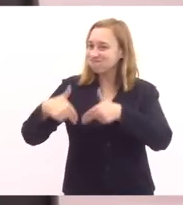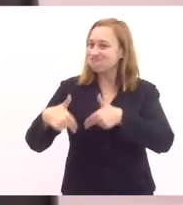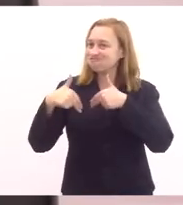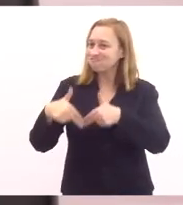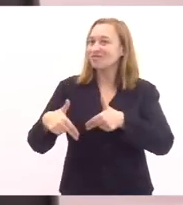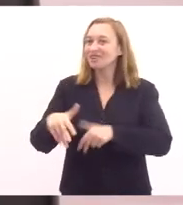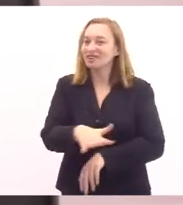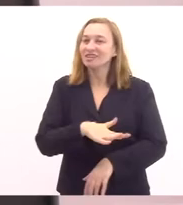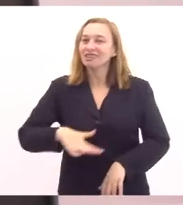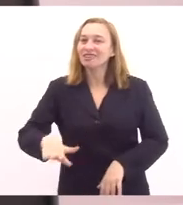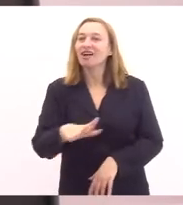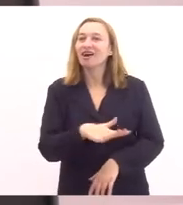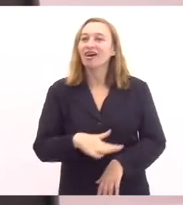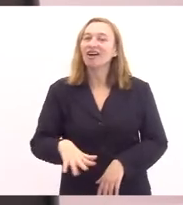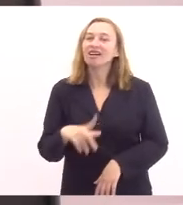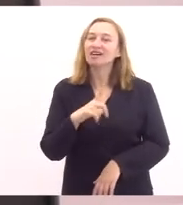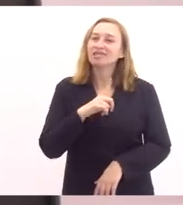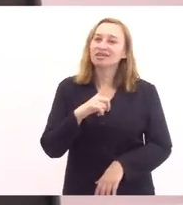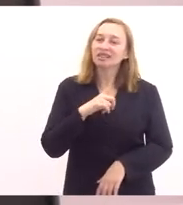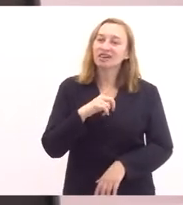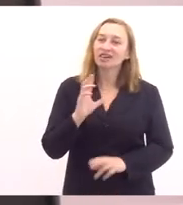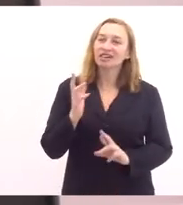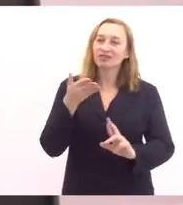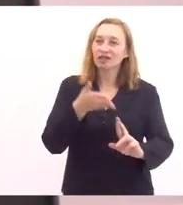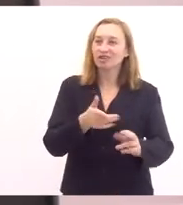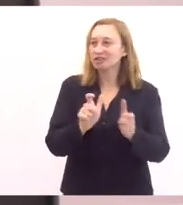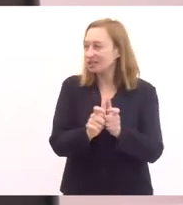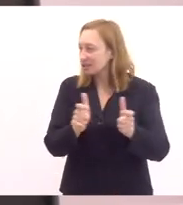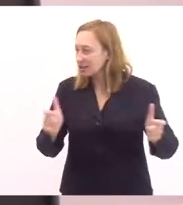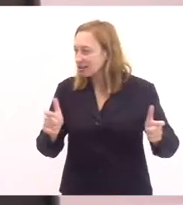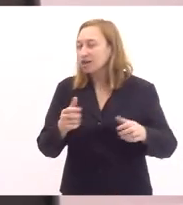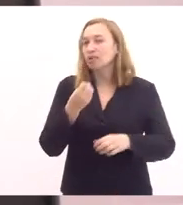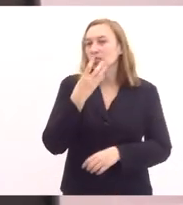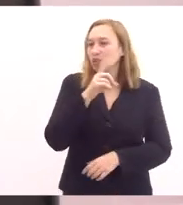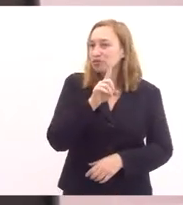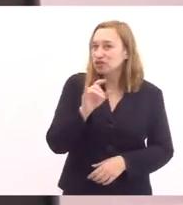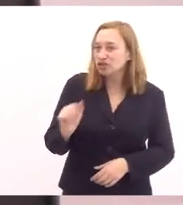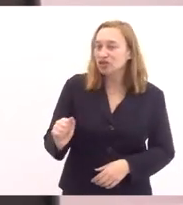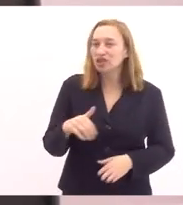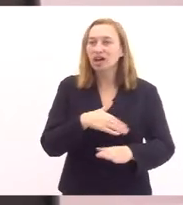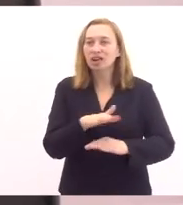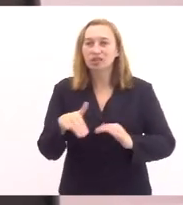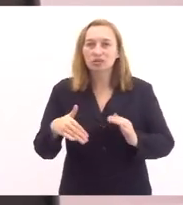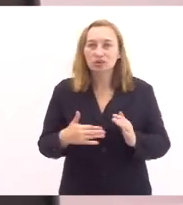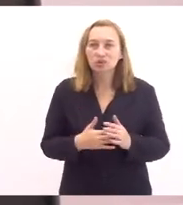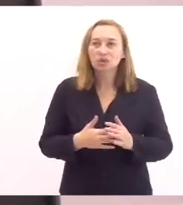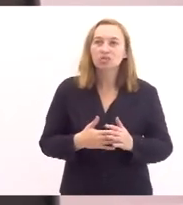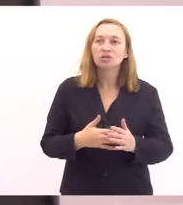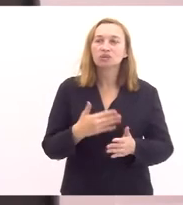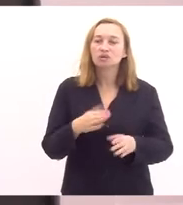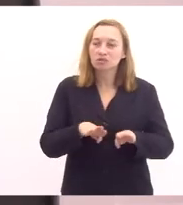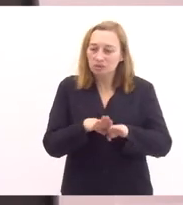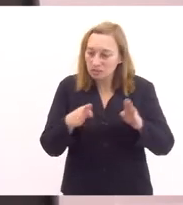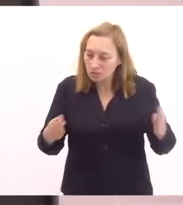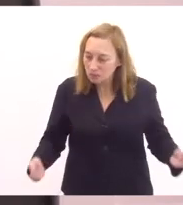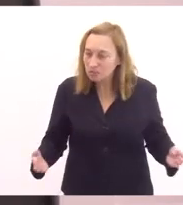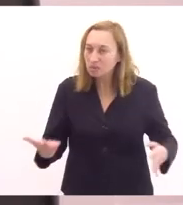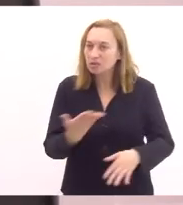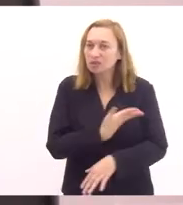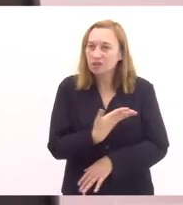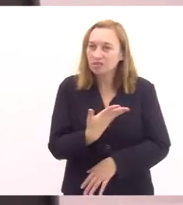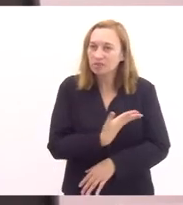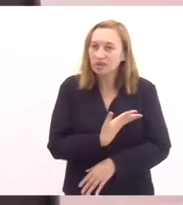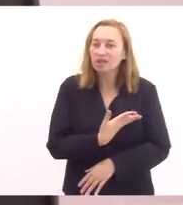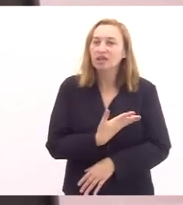nessa área aí que a gente tem como grande referência Bom dia a todos os componentes da mesa o público